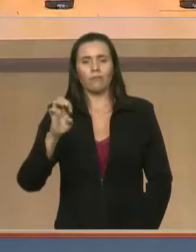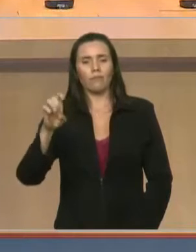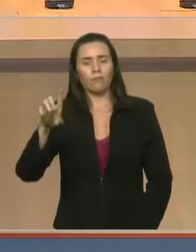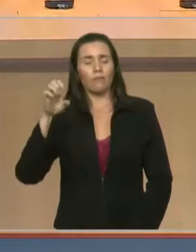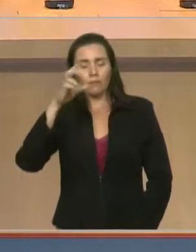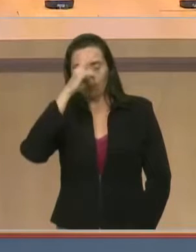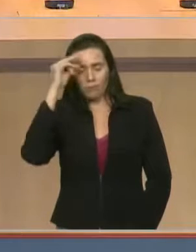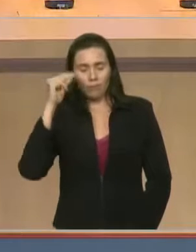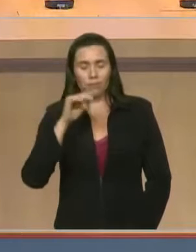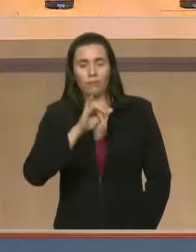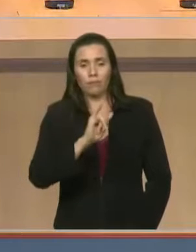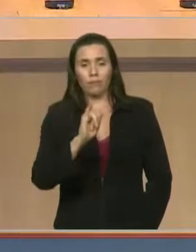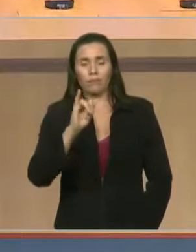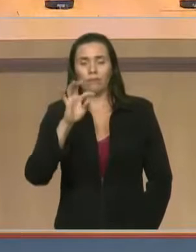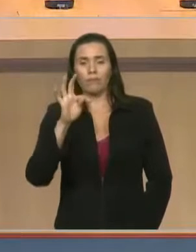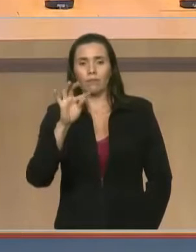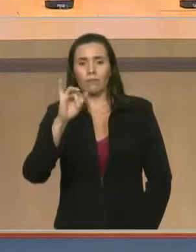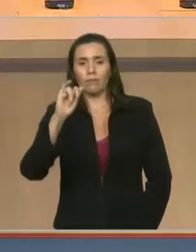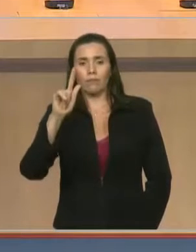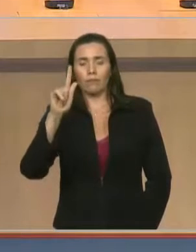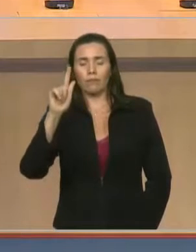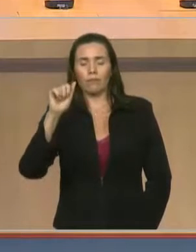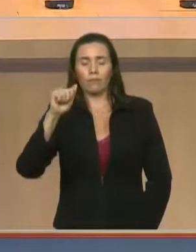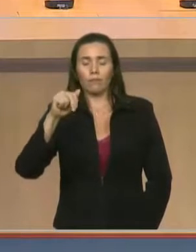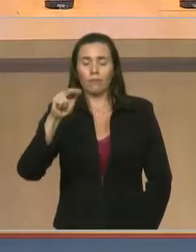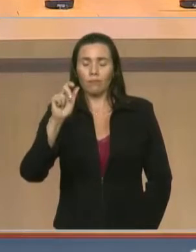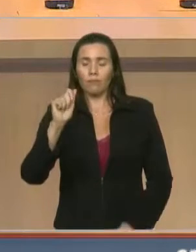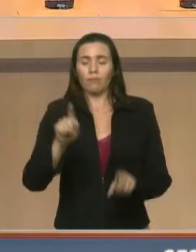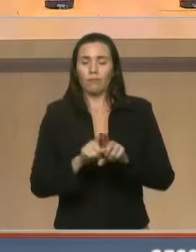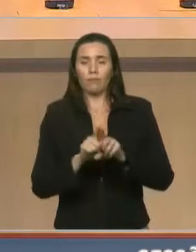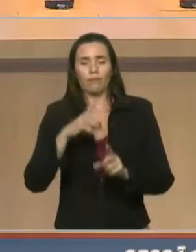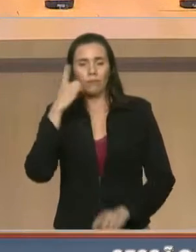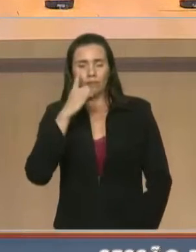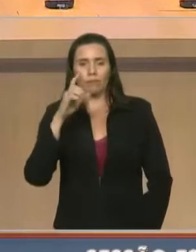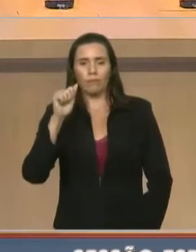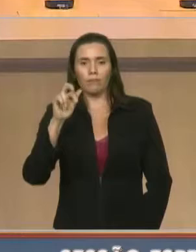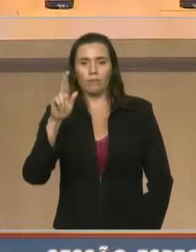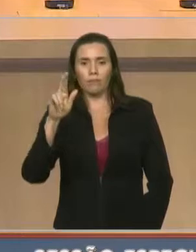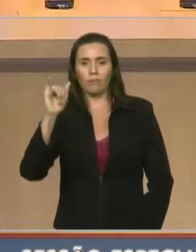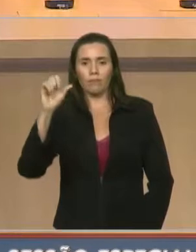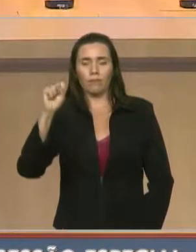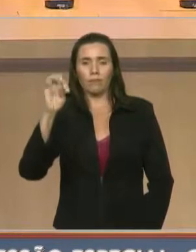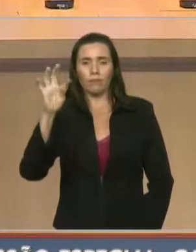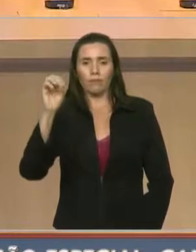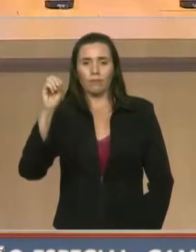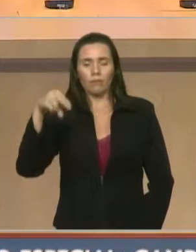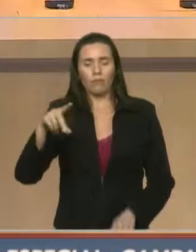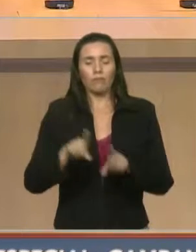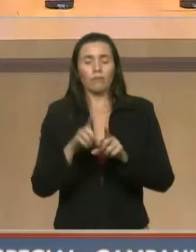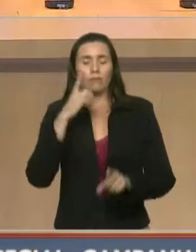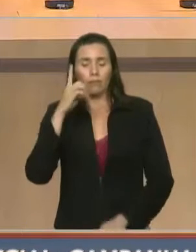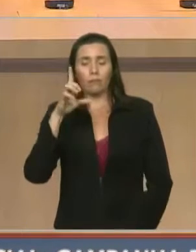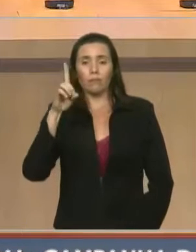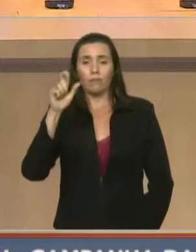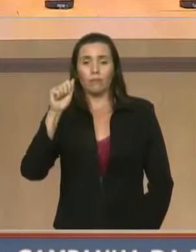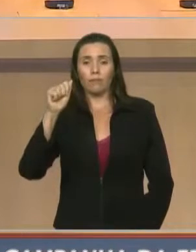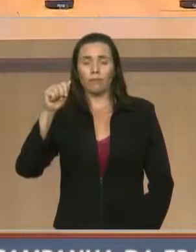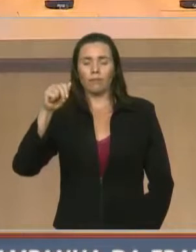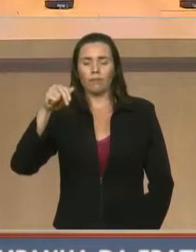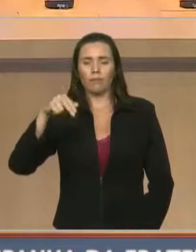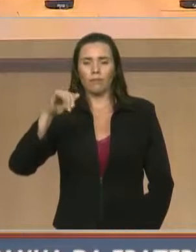do Maranhão, deputado Ariston, deputada Daniela Tema, deputado Marco